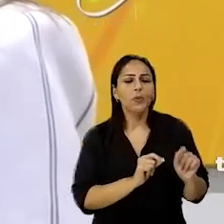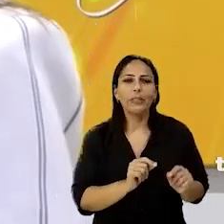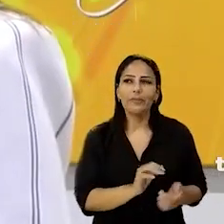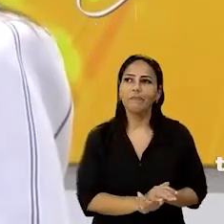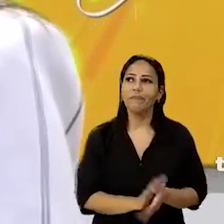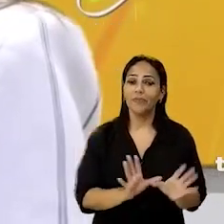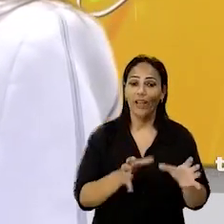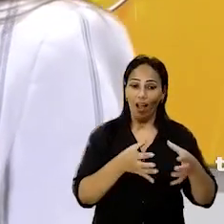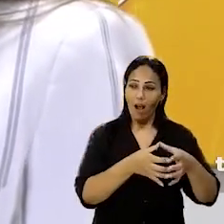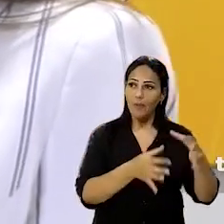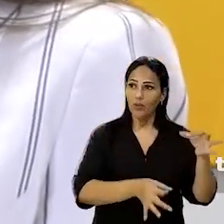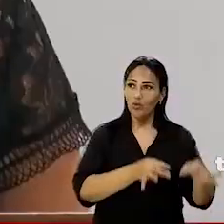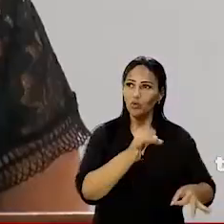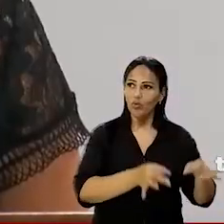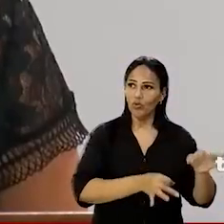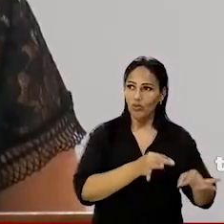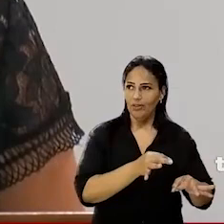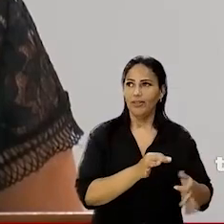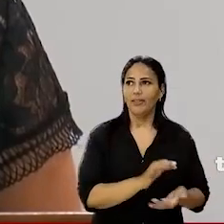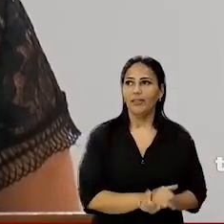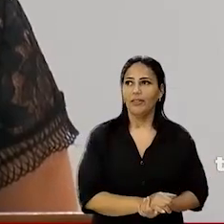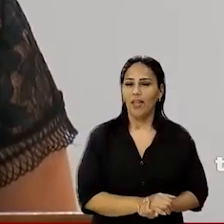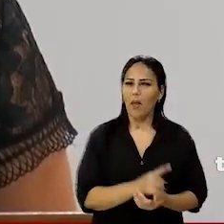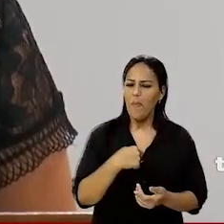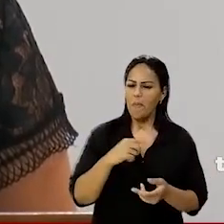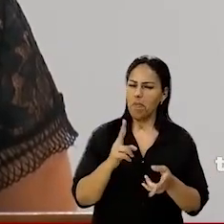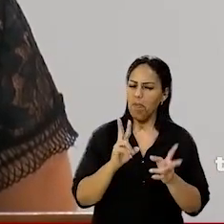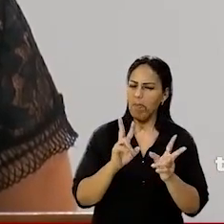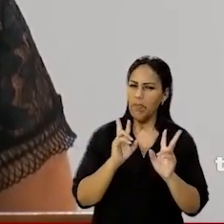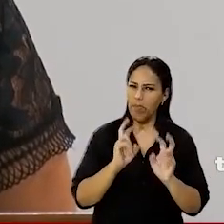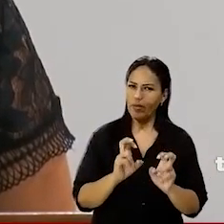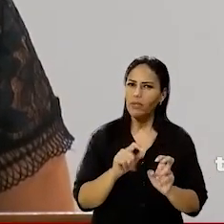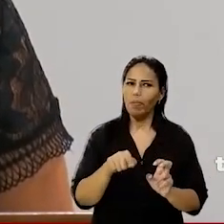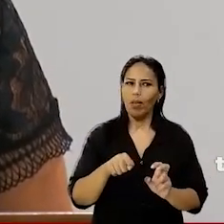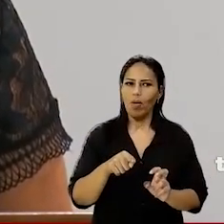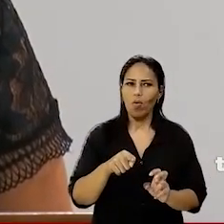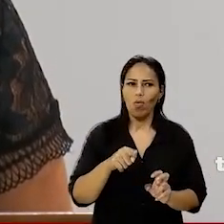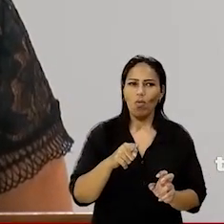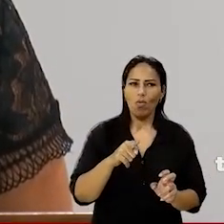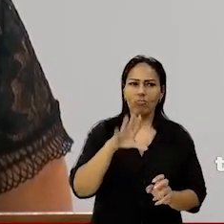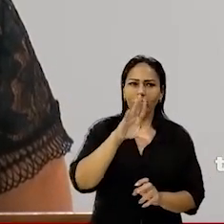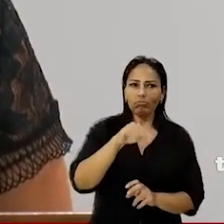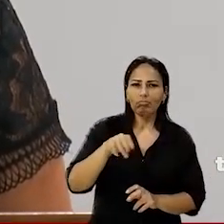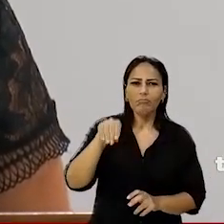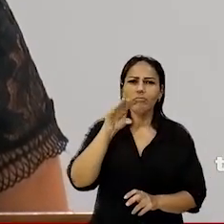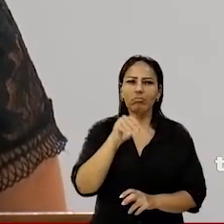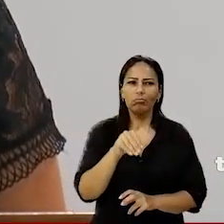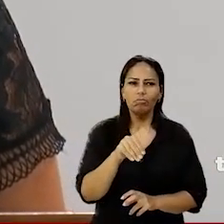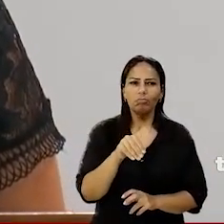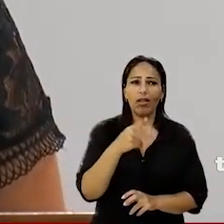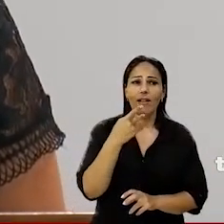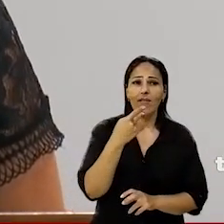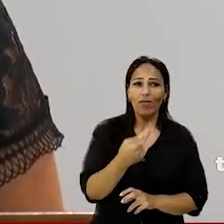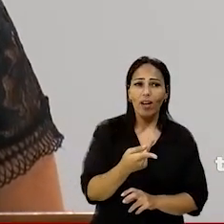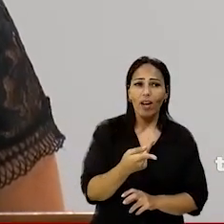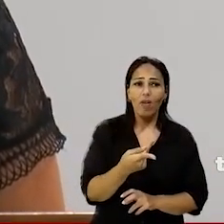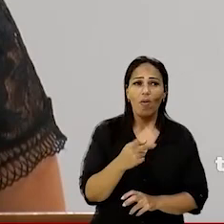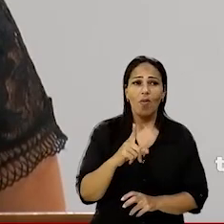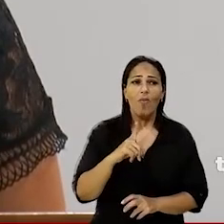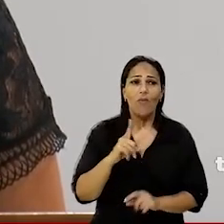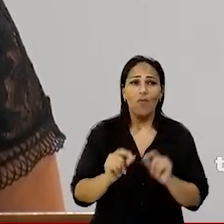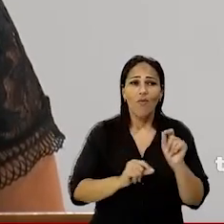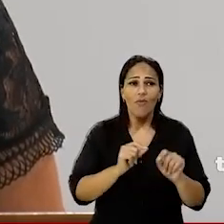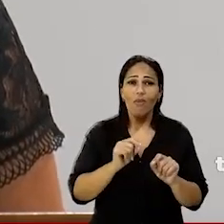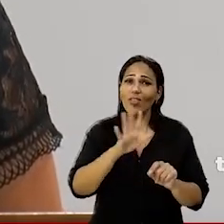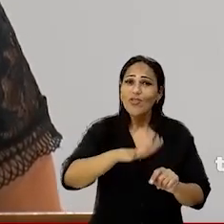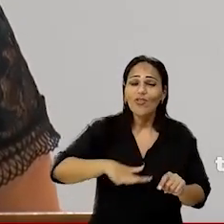A comissão jurídica reunida percebeu que no pronunciamento do candidato, ele se referiu de uma